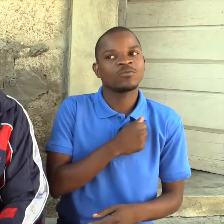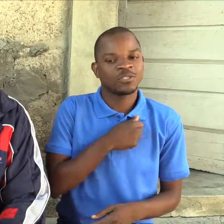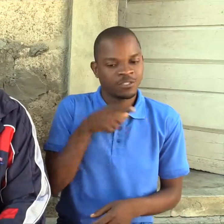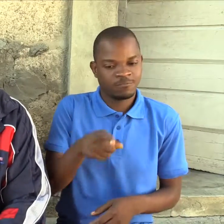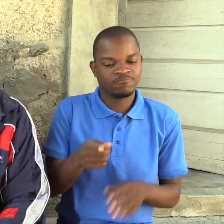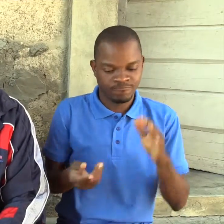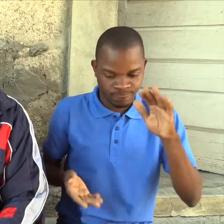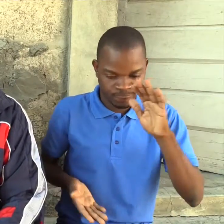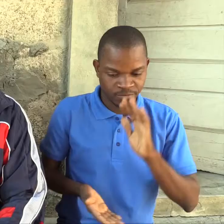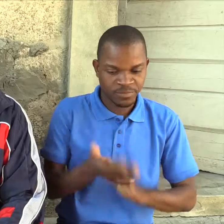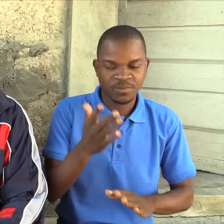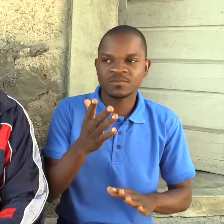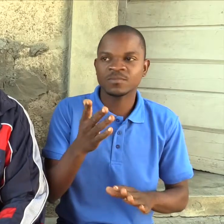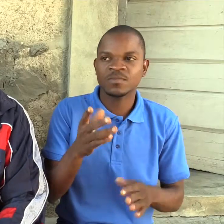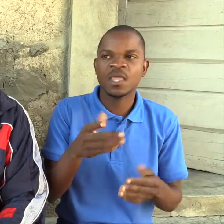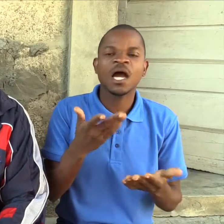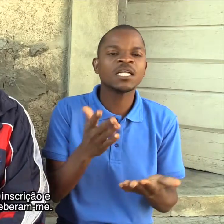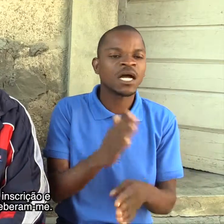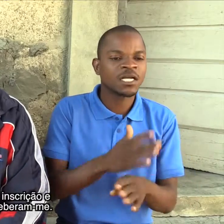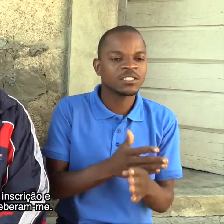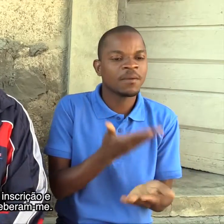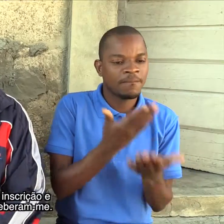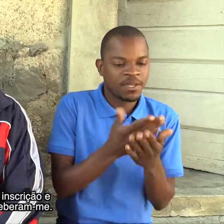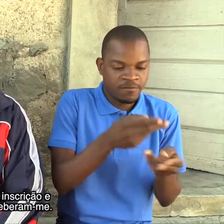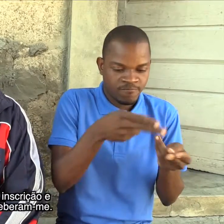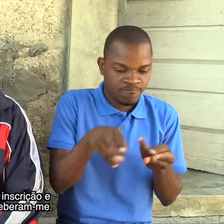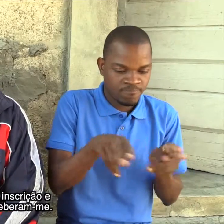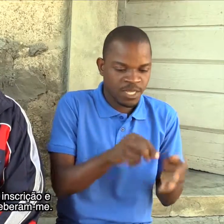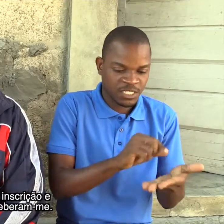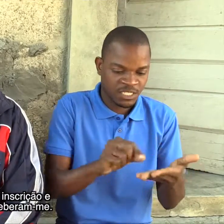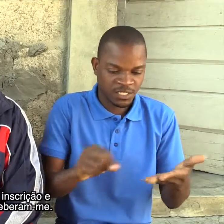Eu fui entrar lá, fiz uma inscrição, então me recebeu.